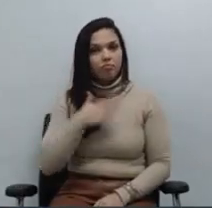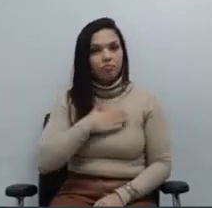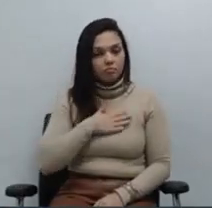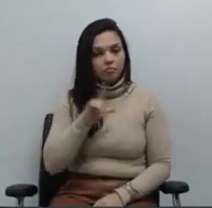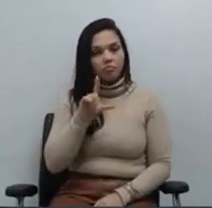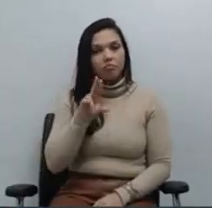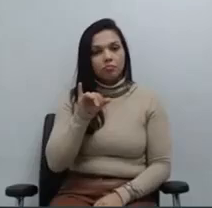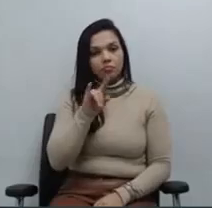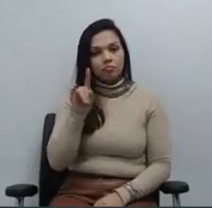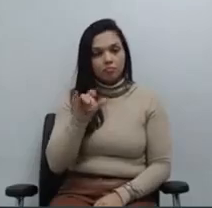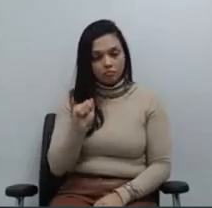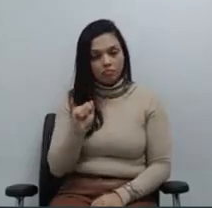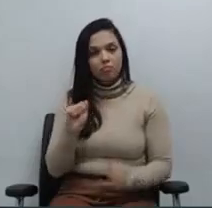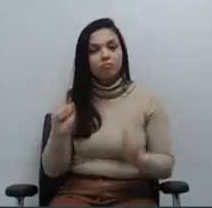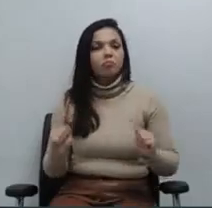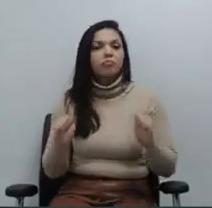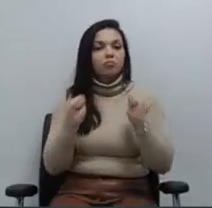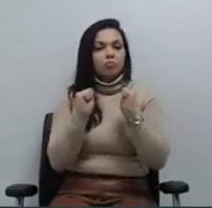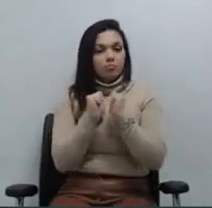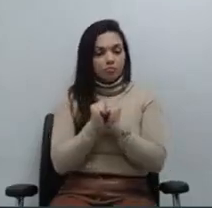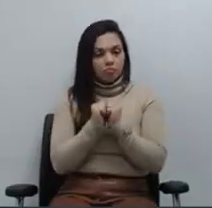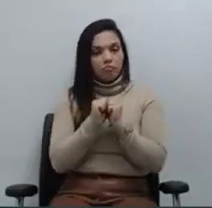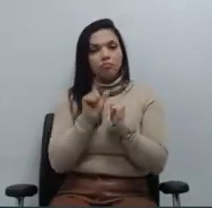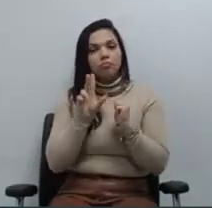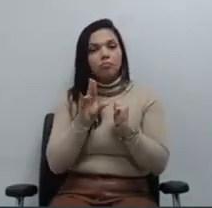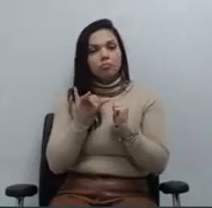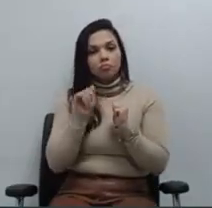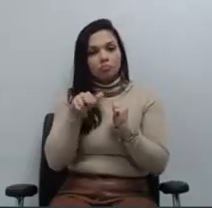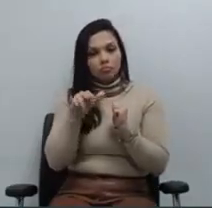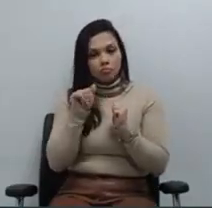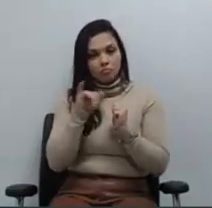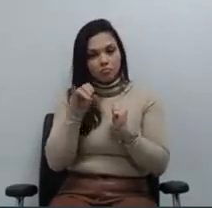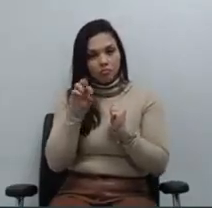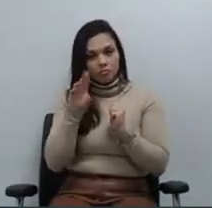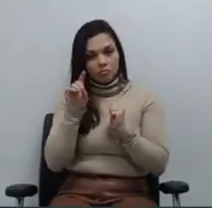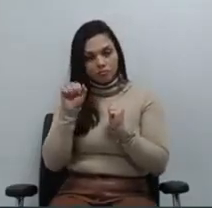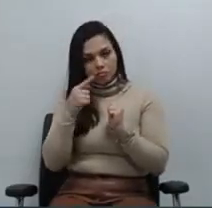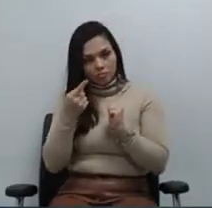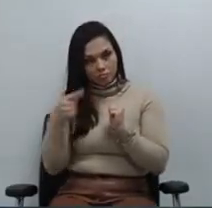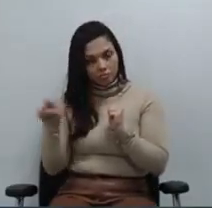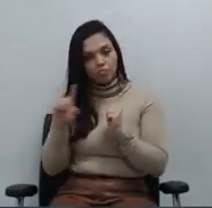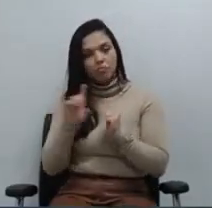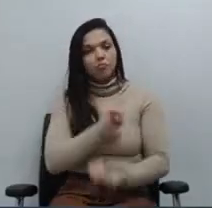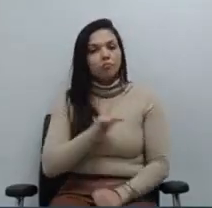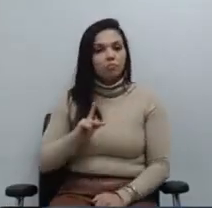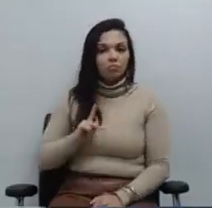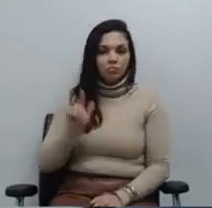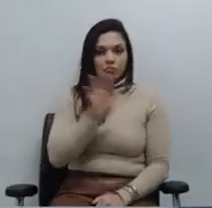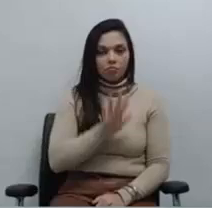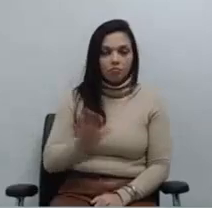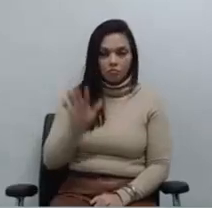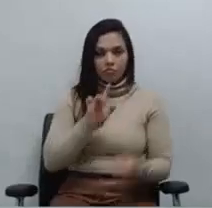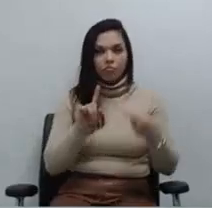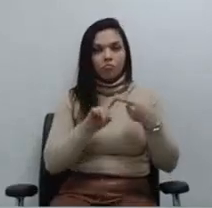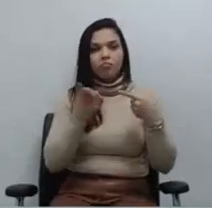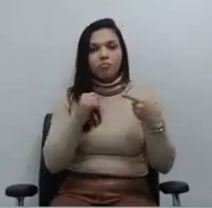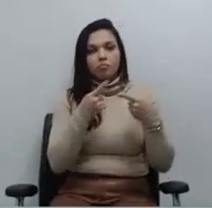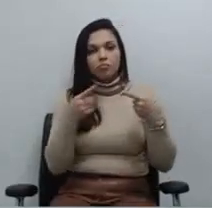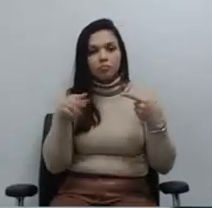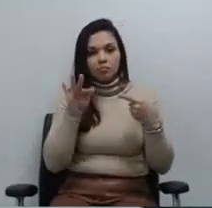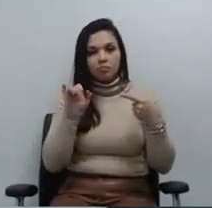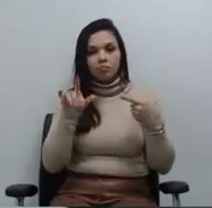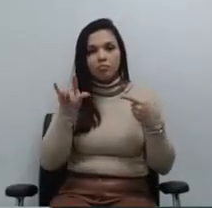reunimos com a doutora Luciana Jordão, com a Defensora Pública Geral, e também com os doutores João Felipe Reis e Bruno Baguin, né, o